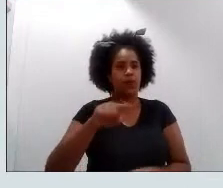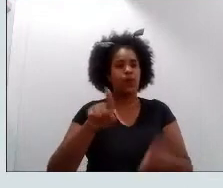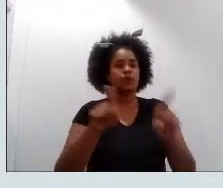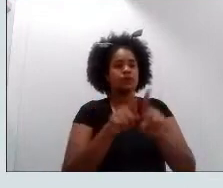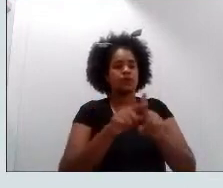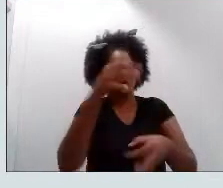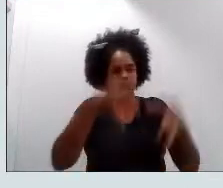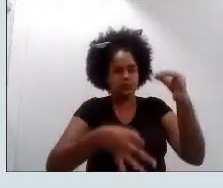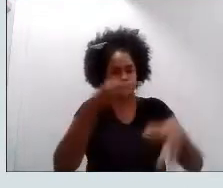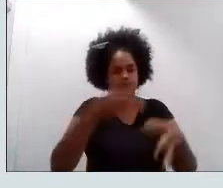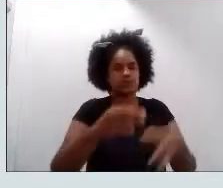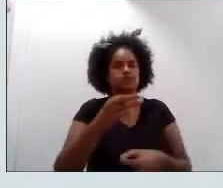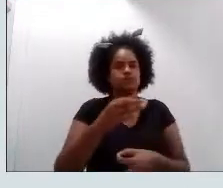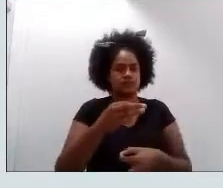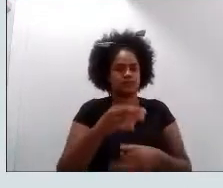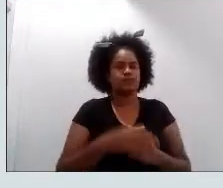entre